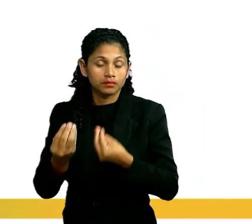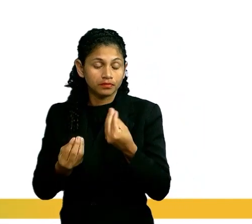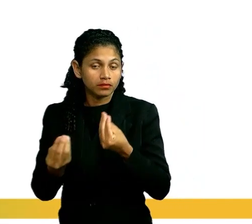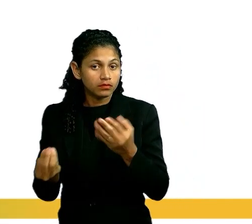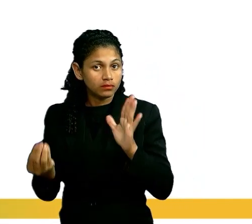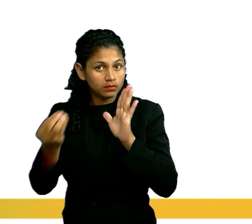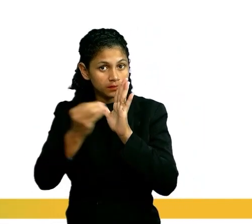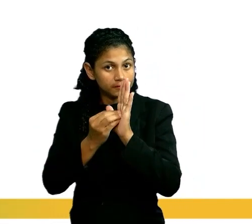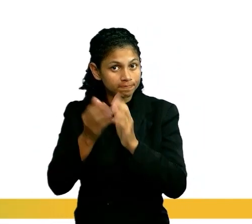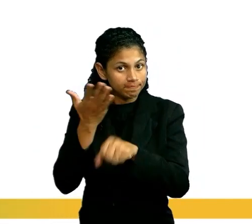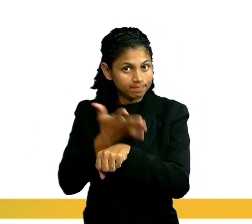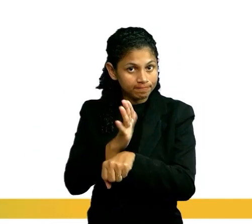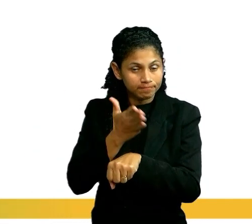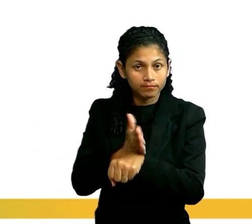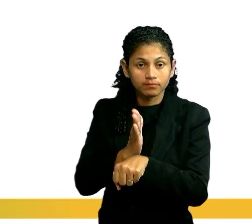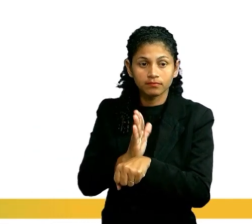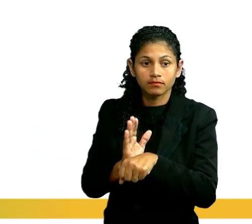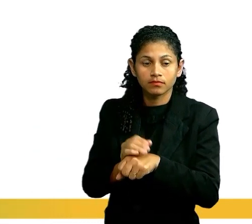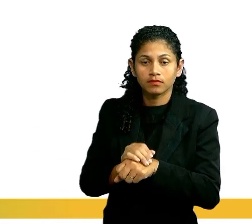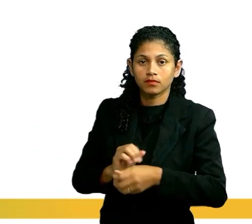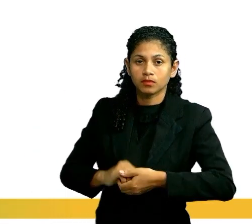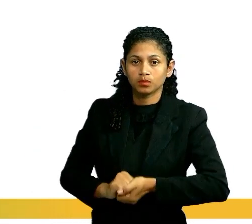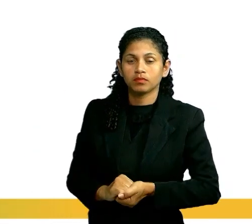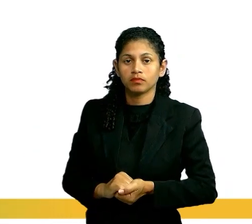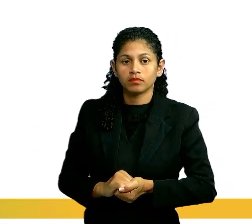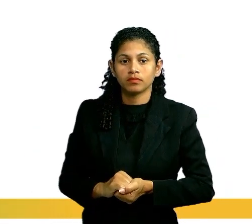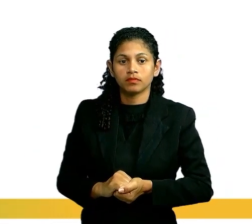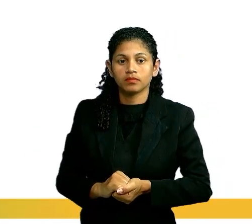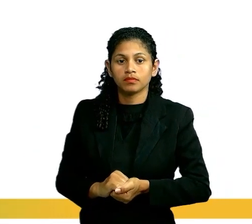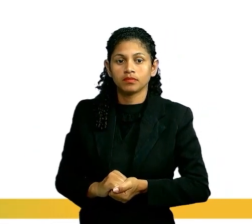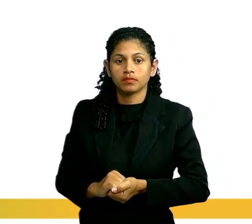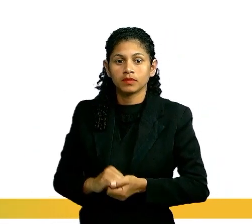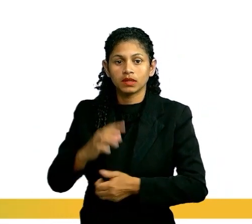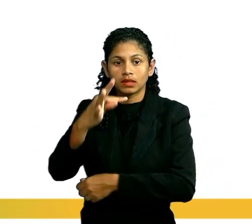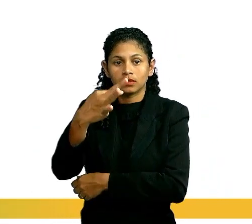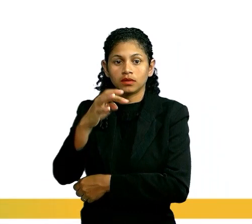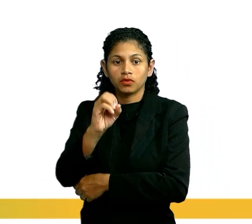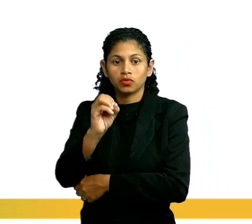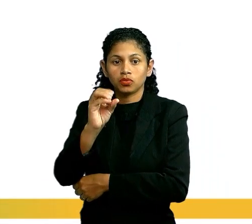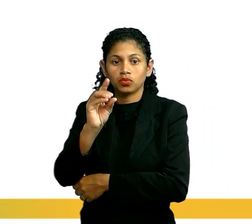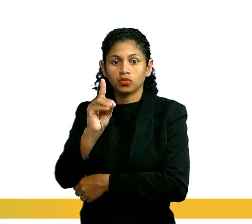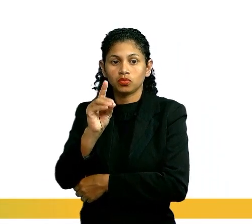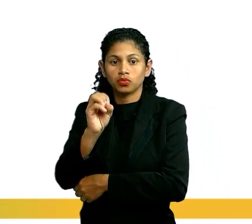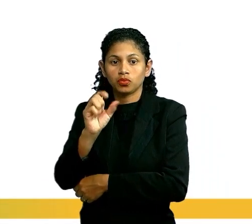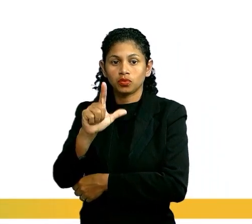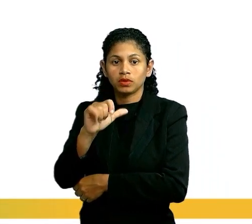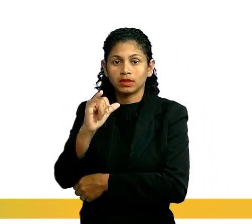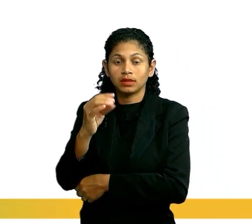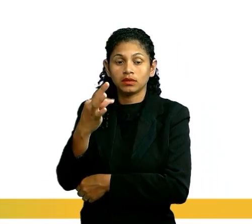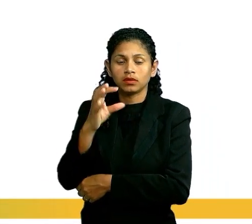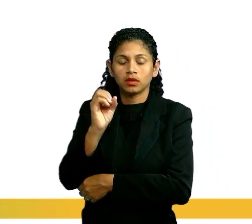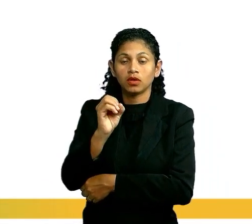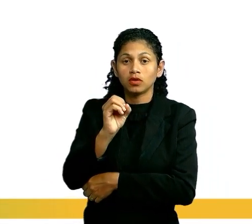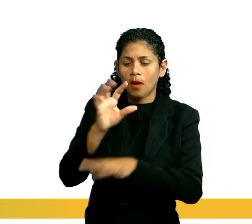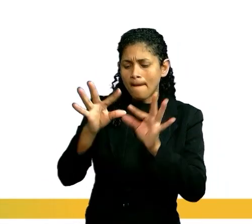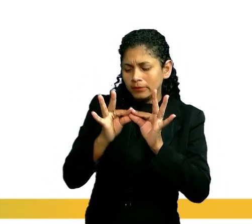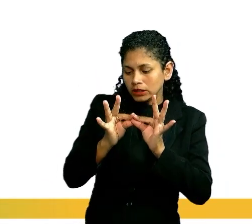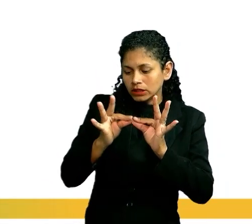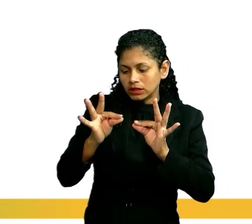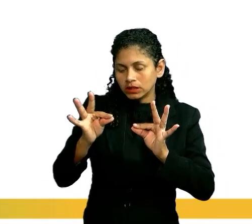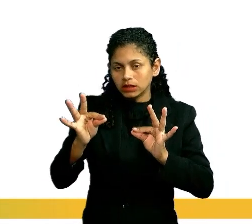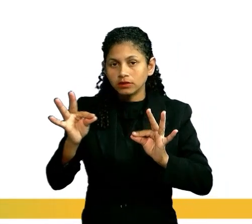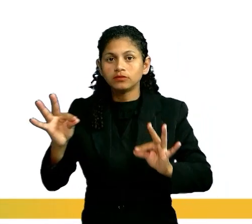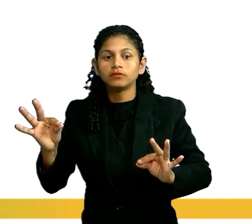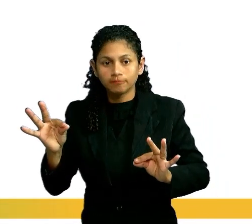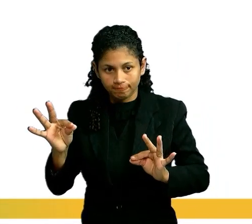ó. Exercício resolvido, vamos lá. O teodolito é um instrumento de precisão para medir ângulos horizontais